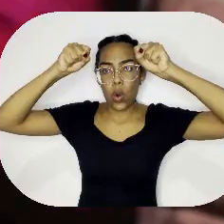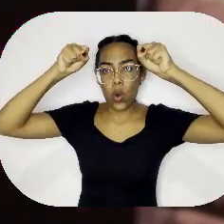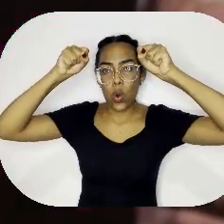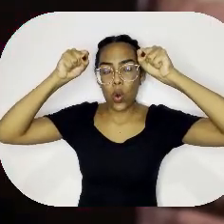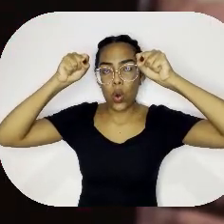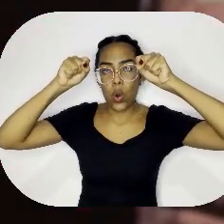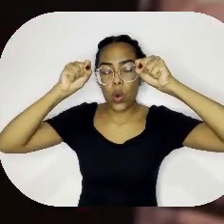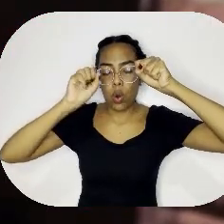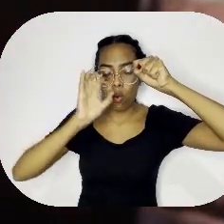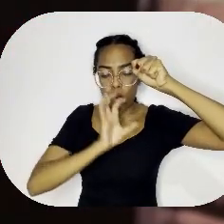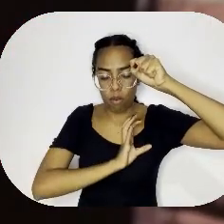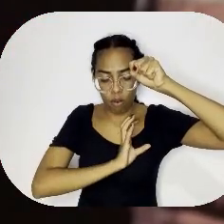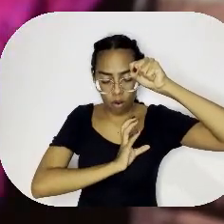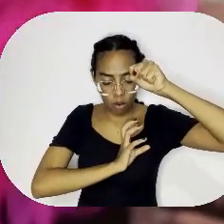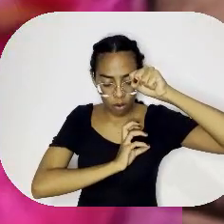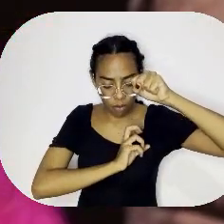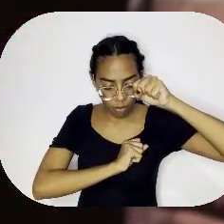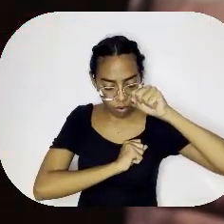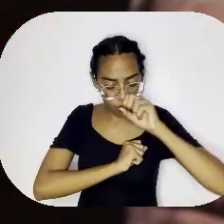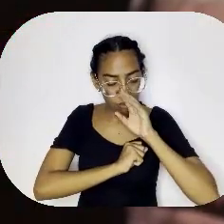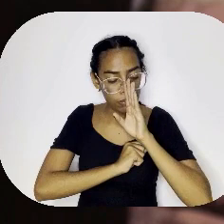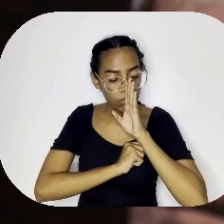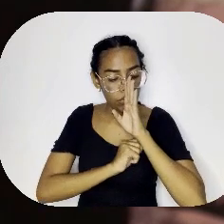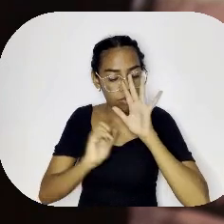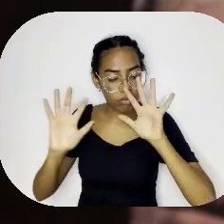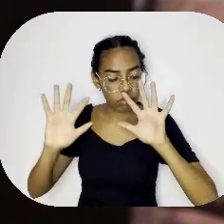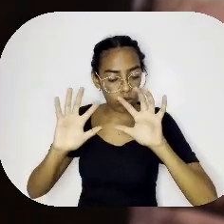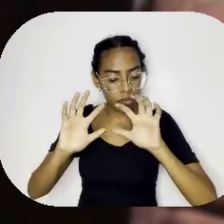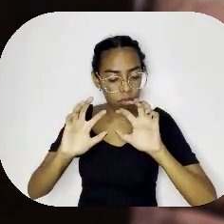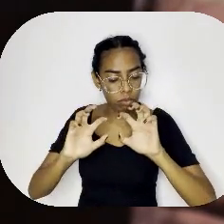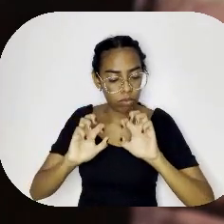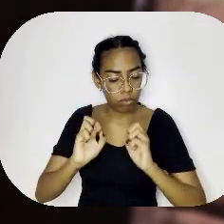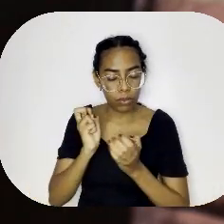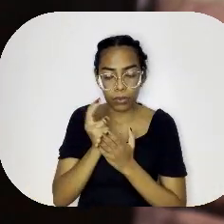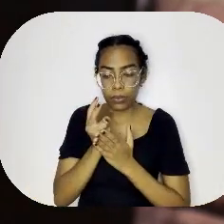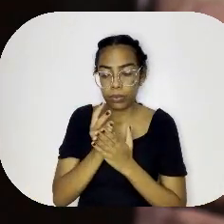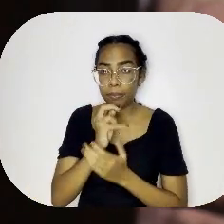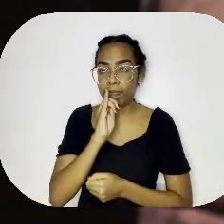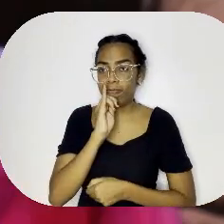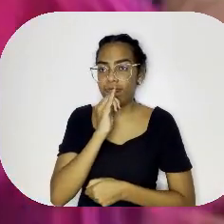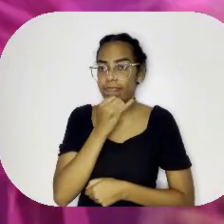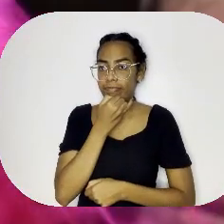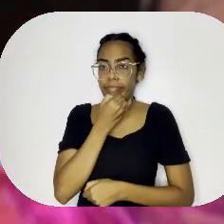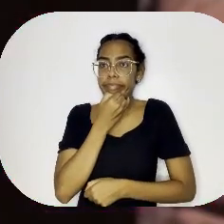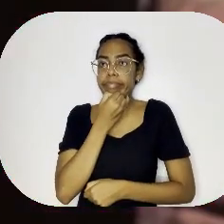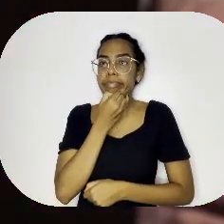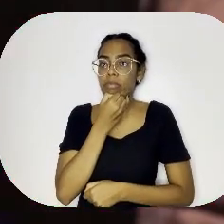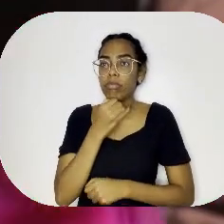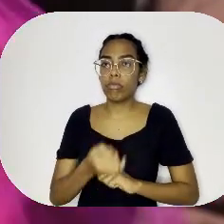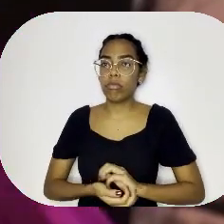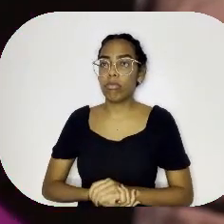O amor no escuro, não no claro, é sempre triste, meu filho